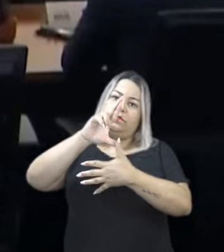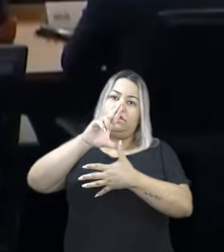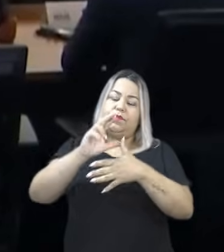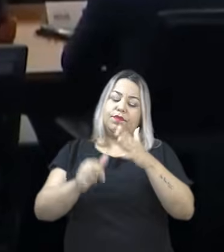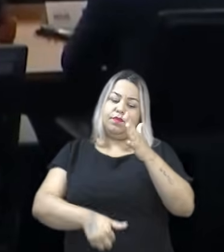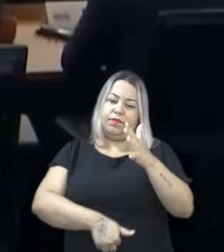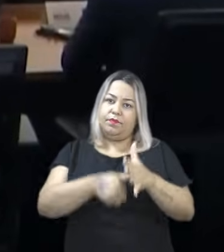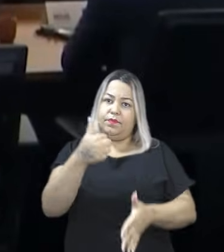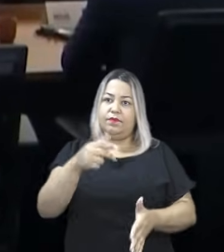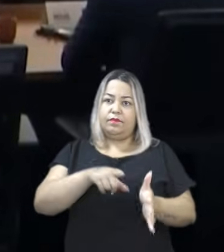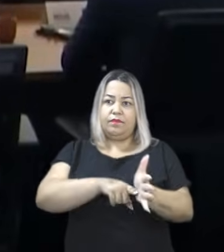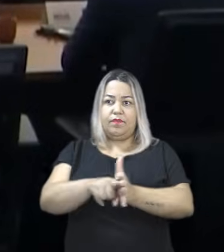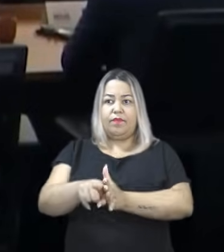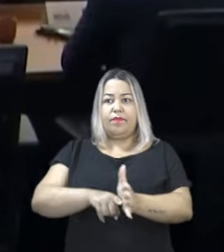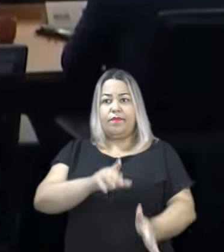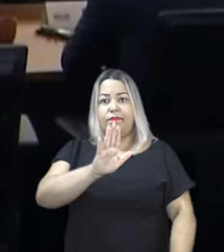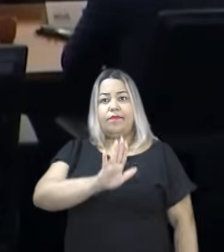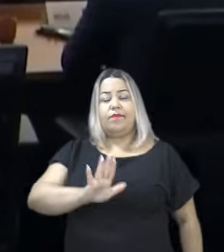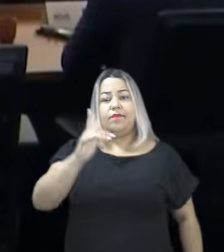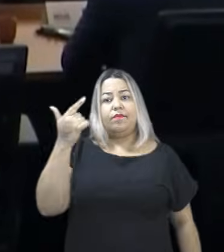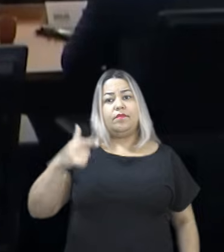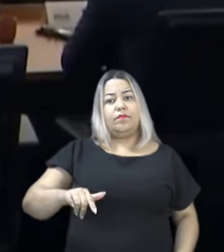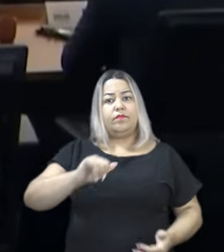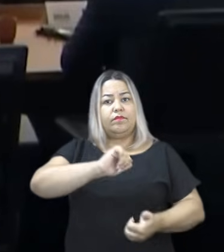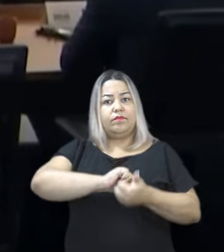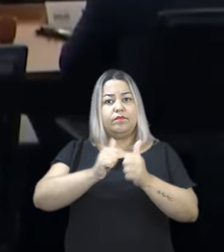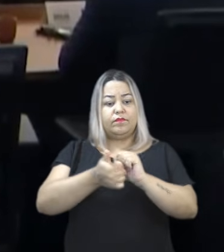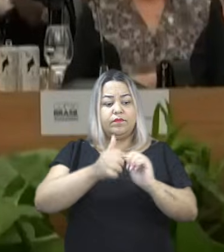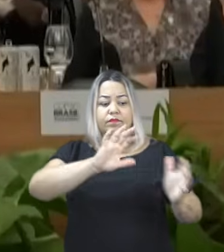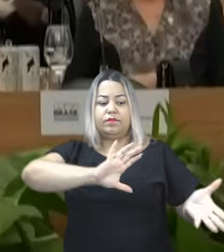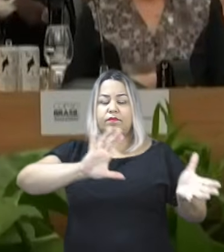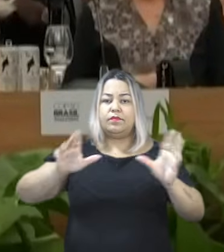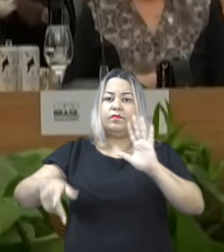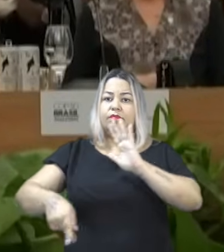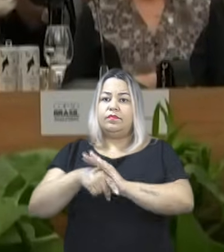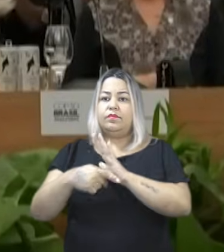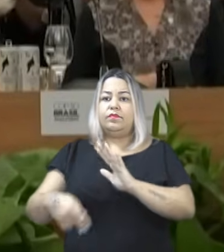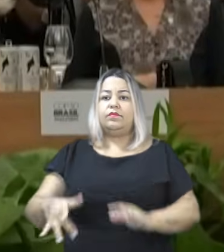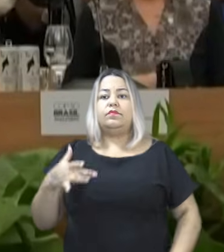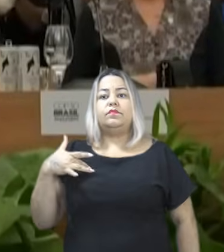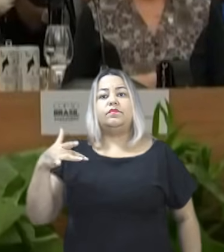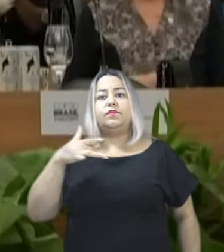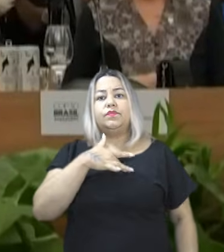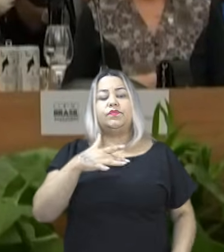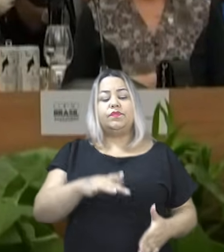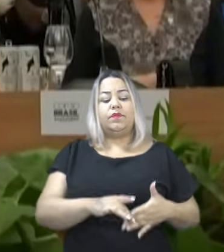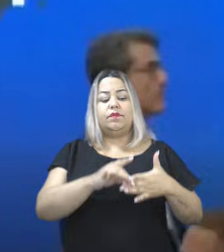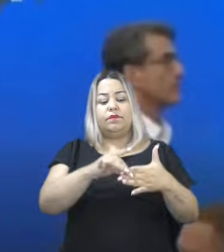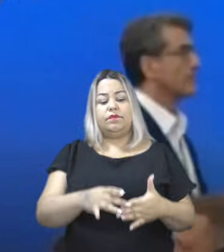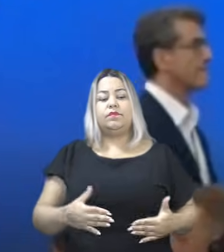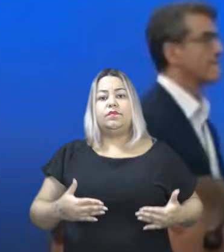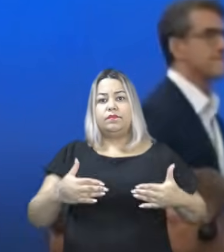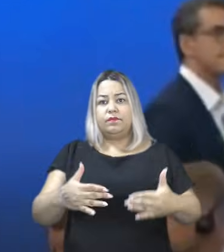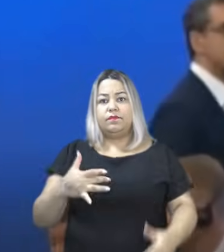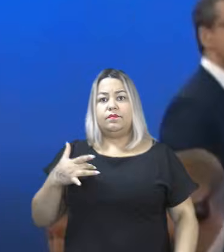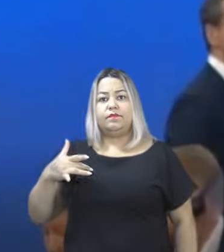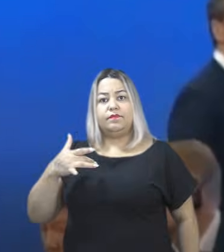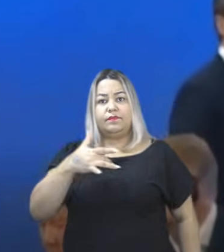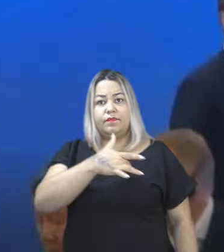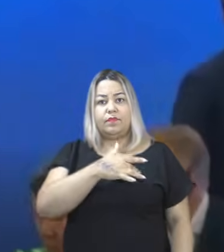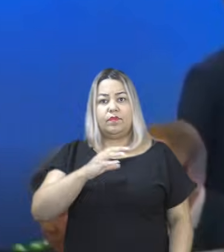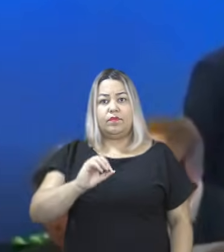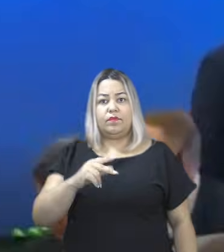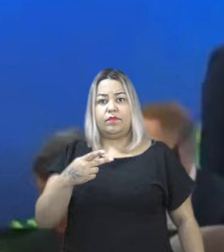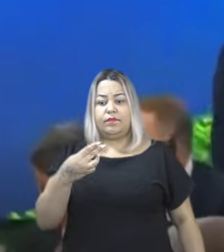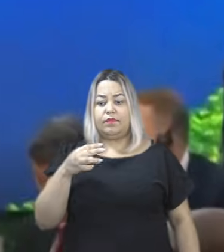primeiro Plano Internacional de Adaptação Climática voltado à saúde, liderado pelo Ministério da Saúde. A